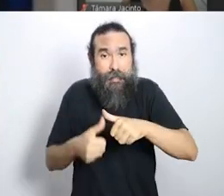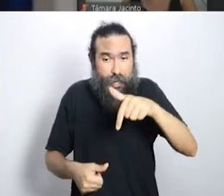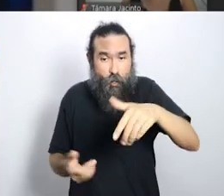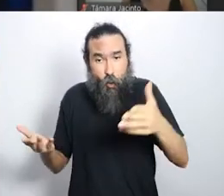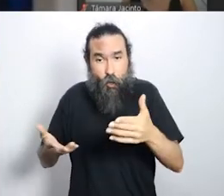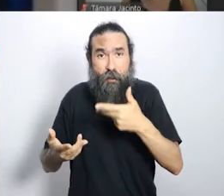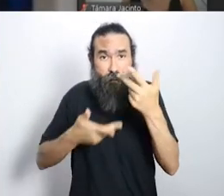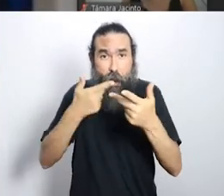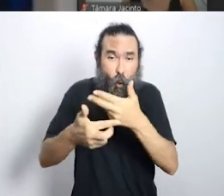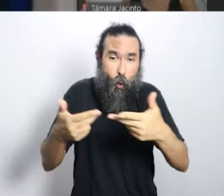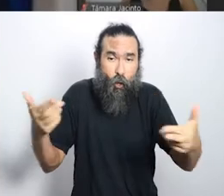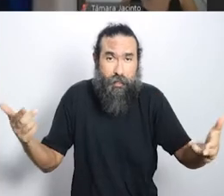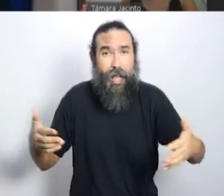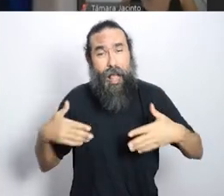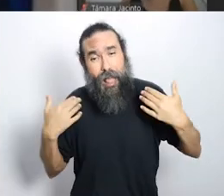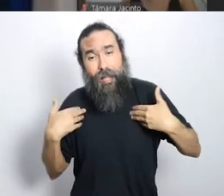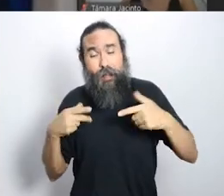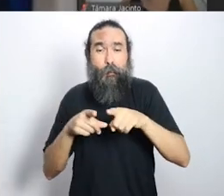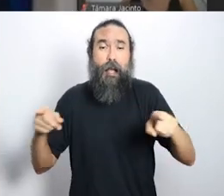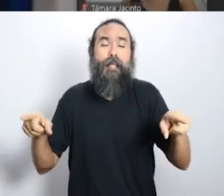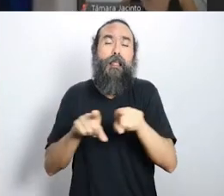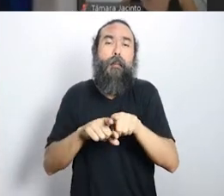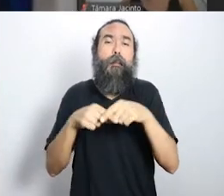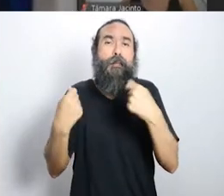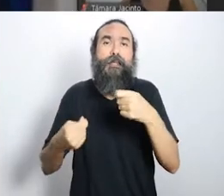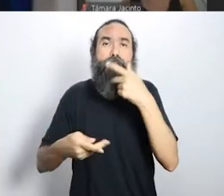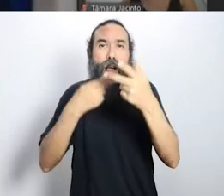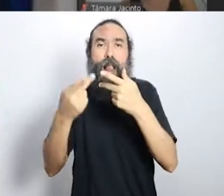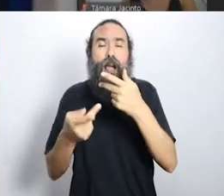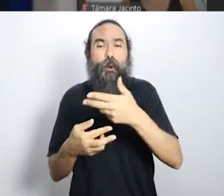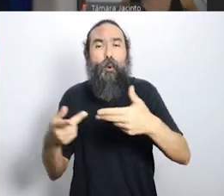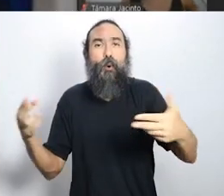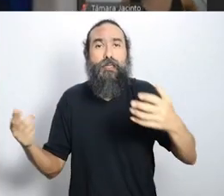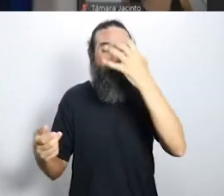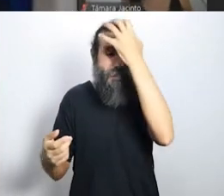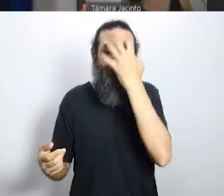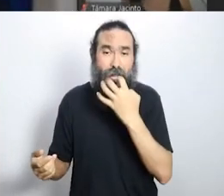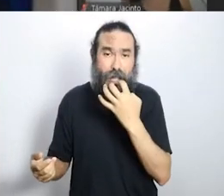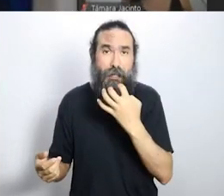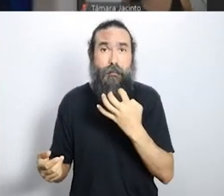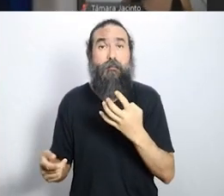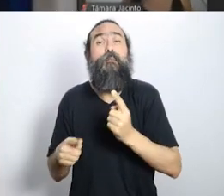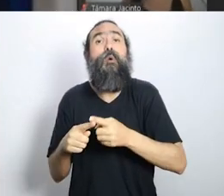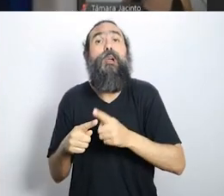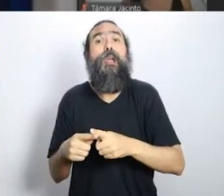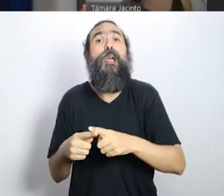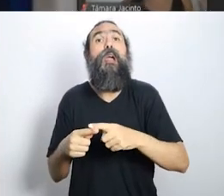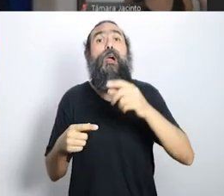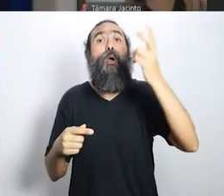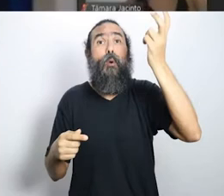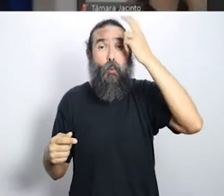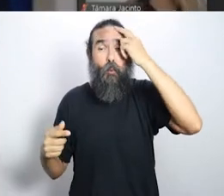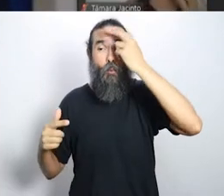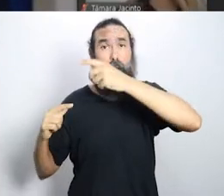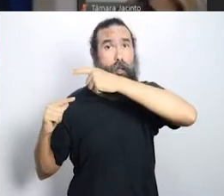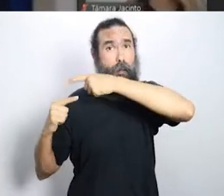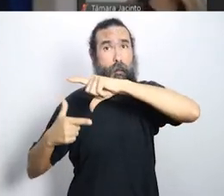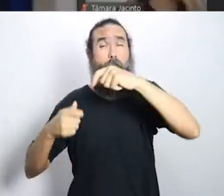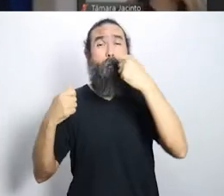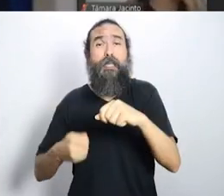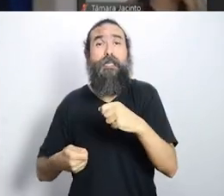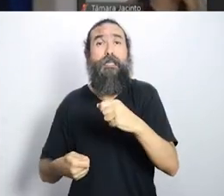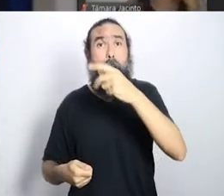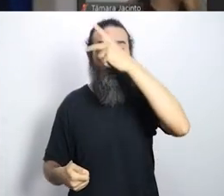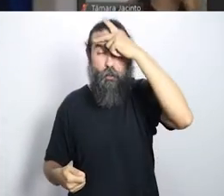cultura popular, ela carece de pessoas sérias representando e sendo produtores. A gente tem um ou outro. Em Pernambuco,